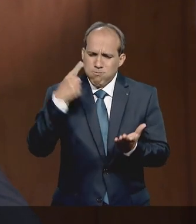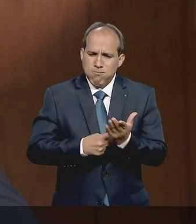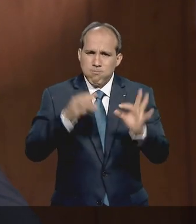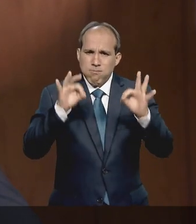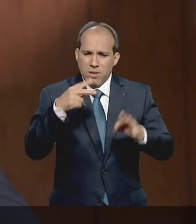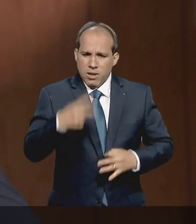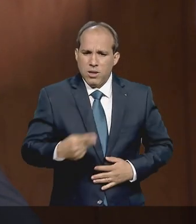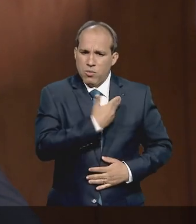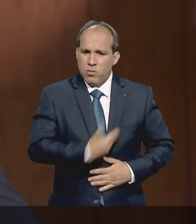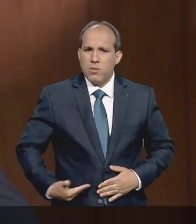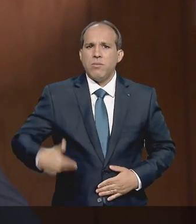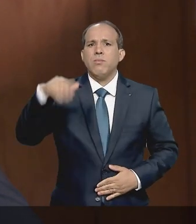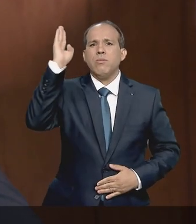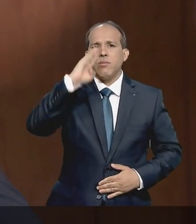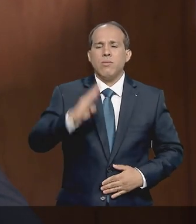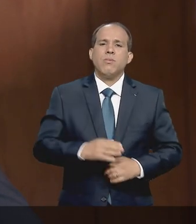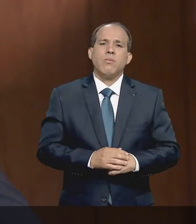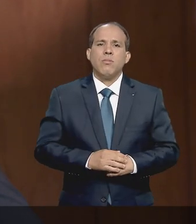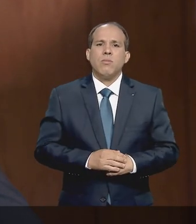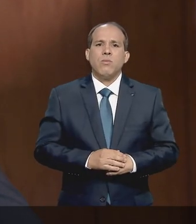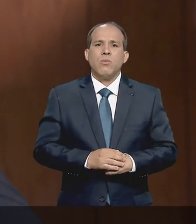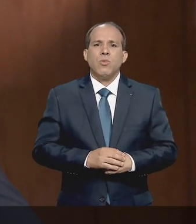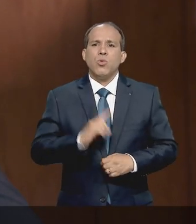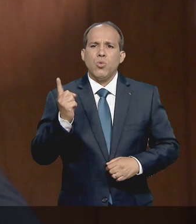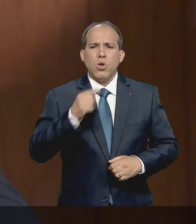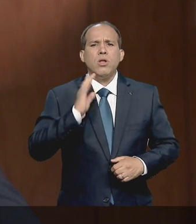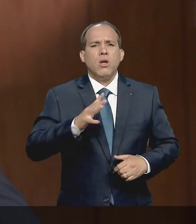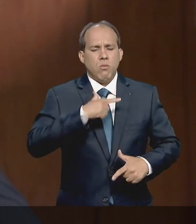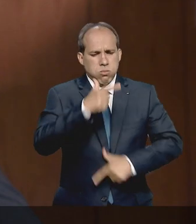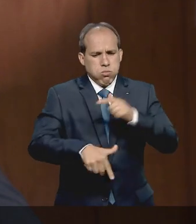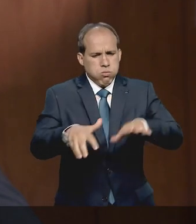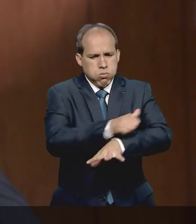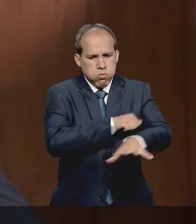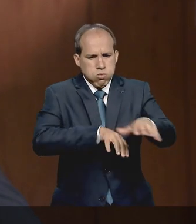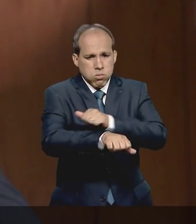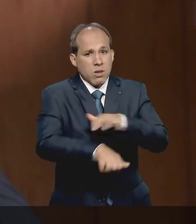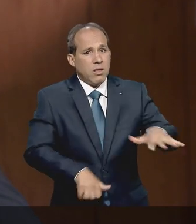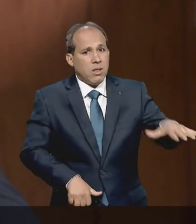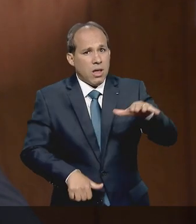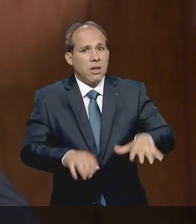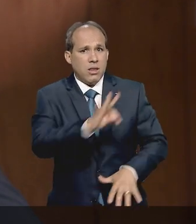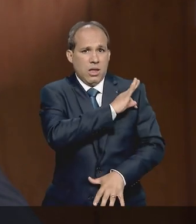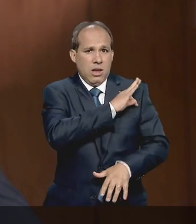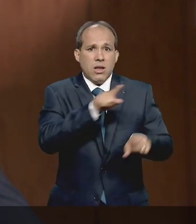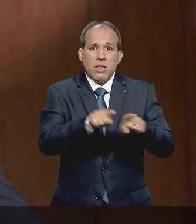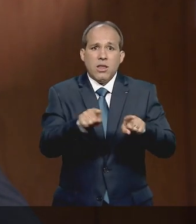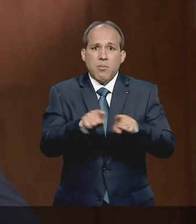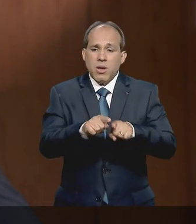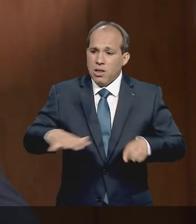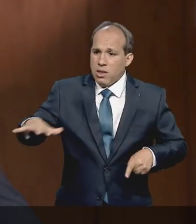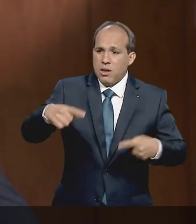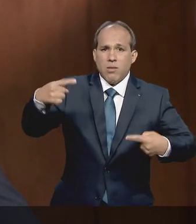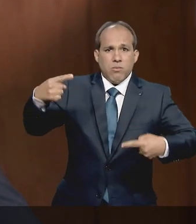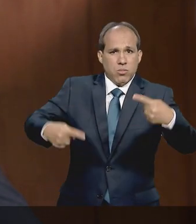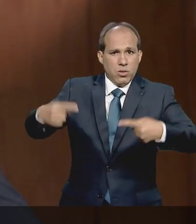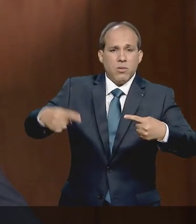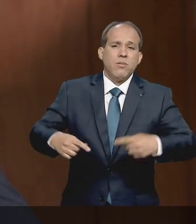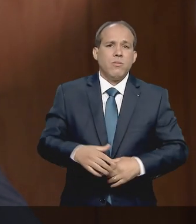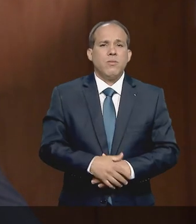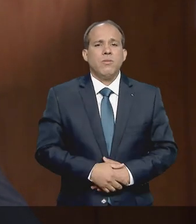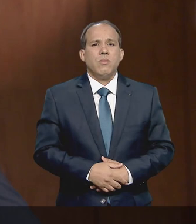firme propósito o estado brasileiro para o qual temos muito nos empenhados tanto em nível técnico quanto o